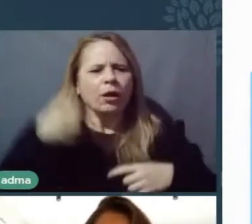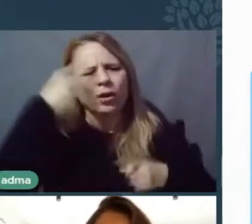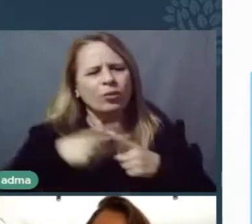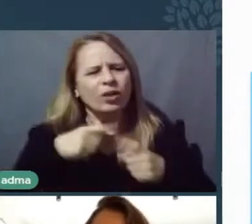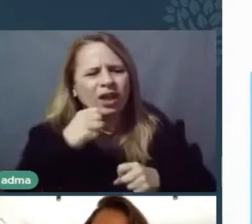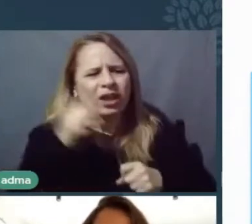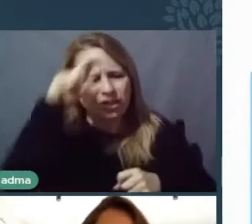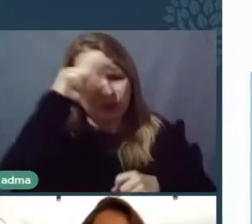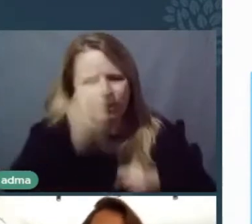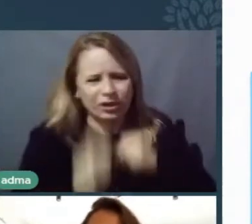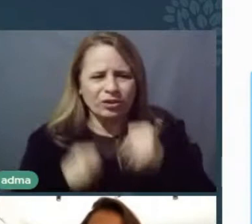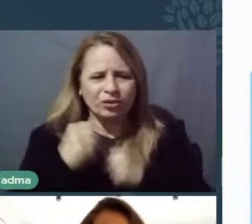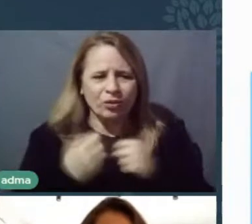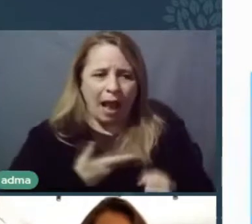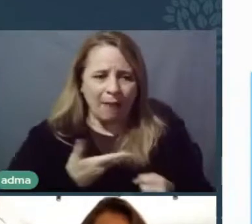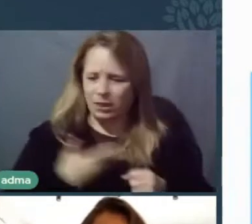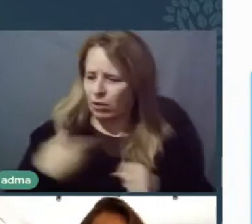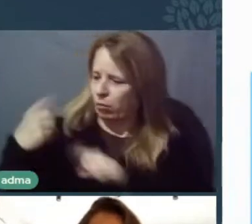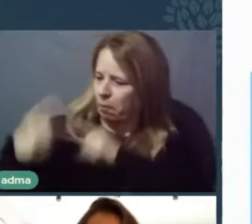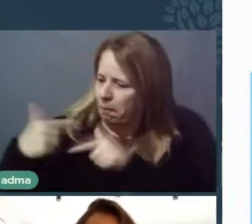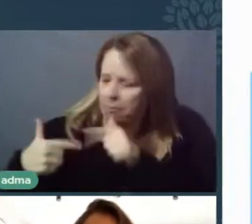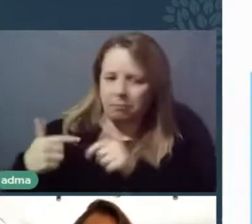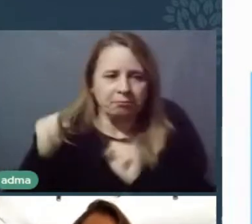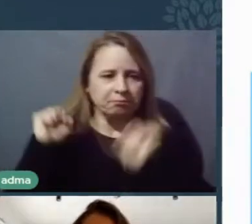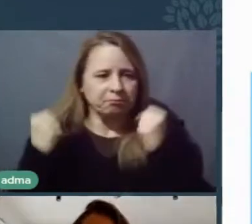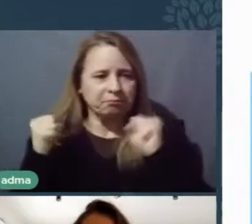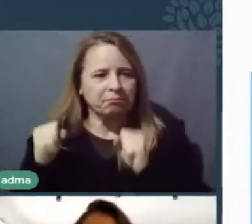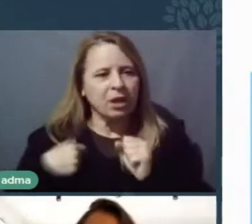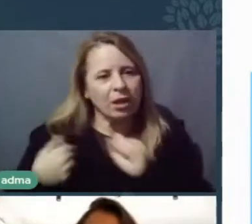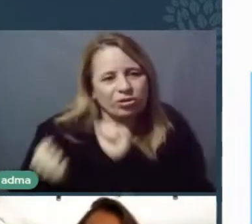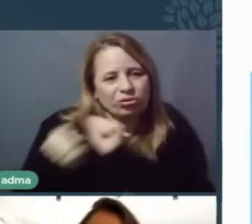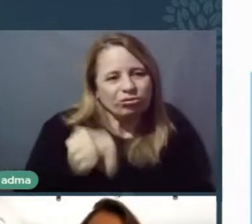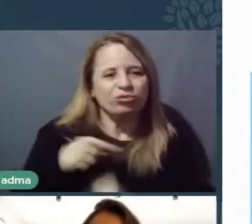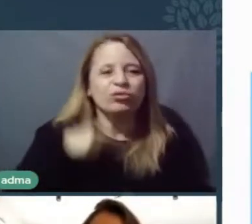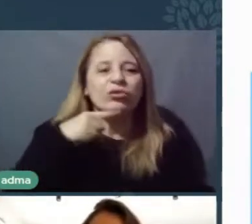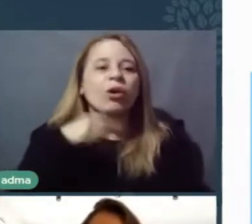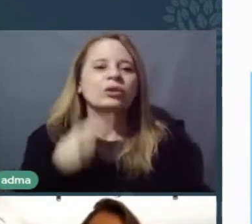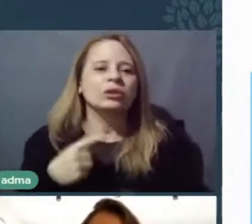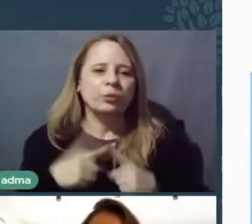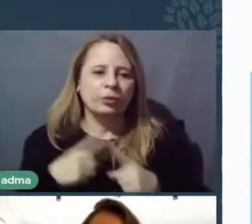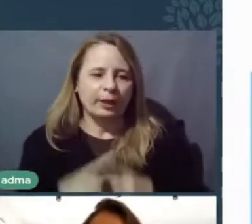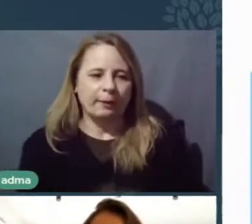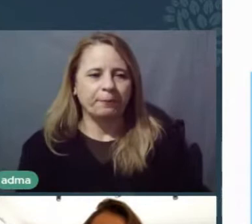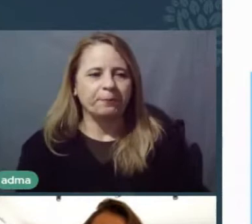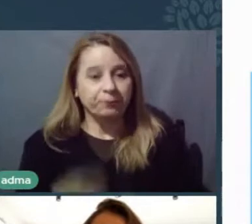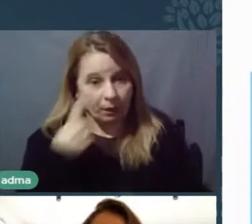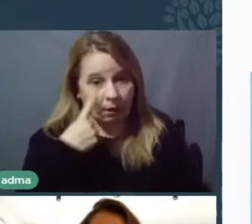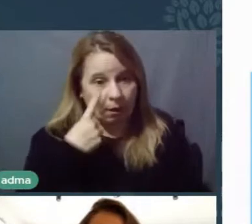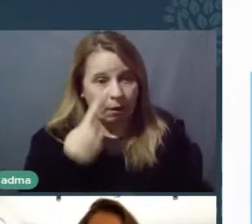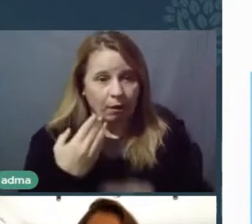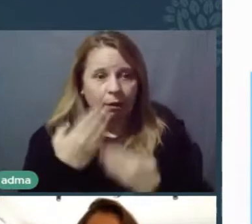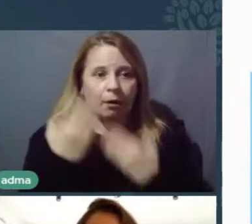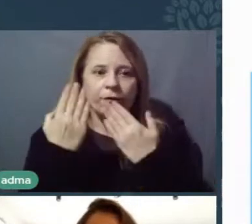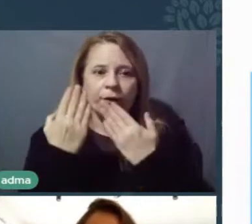demais colegas que estão se divertindo e fazendo as suas atividades? Nós vimos que a via aérea normal, ela tem esse